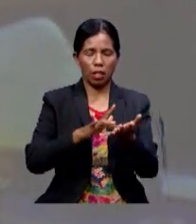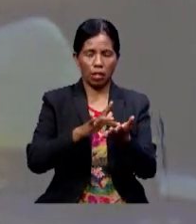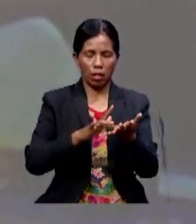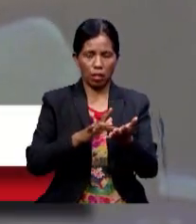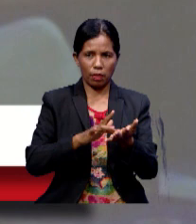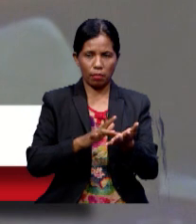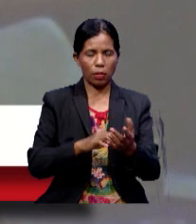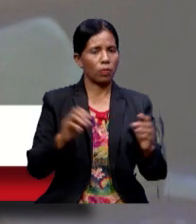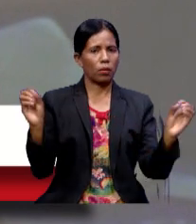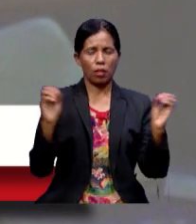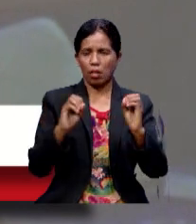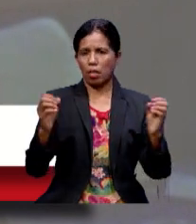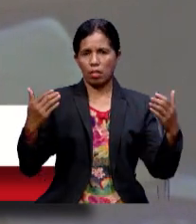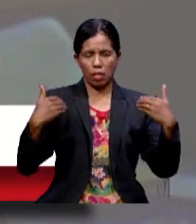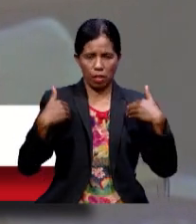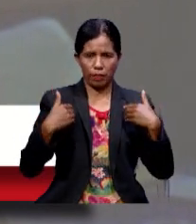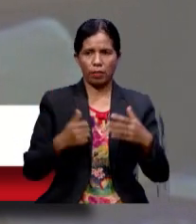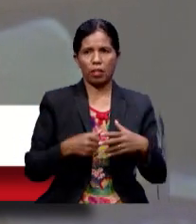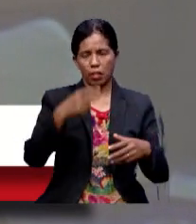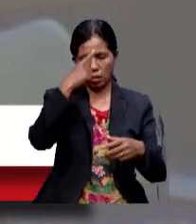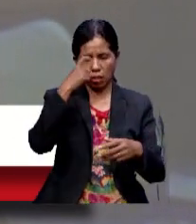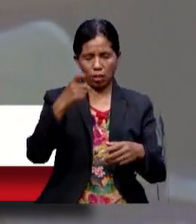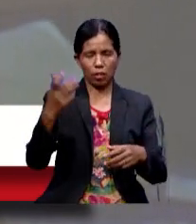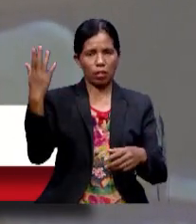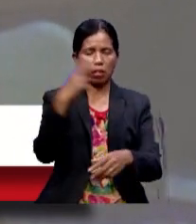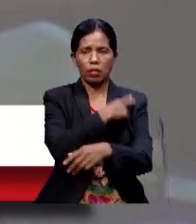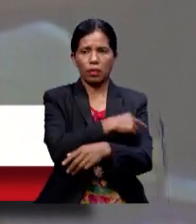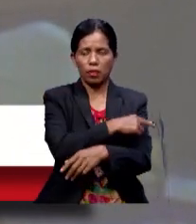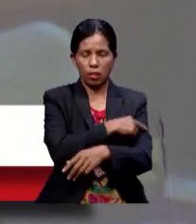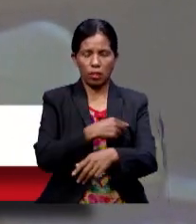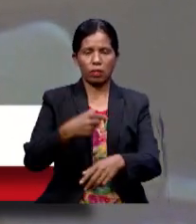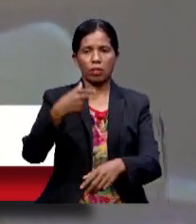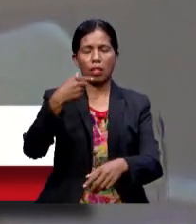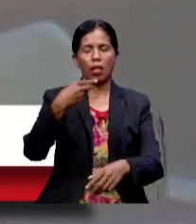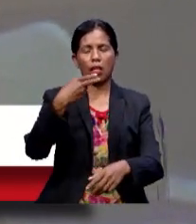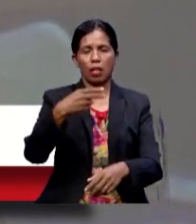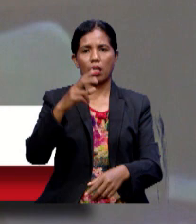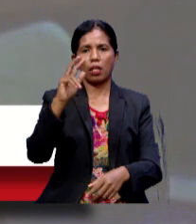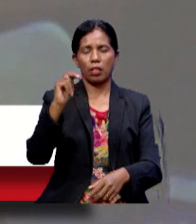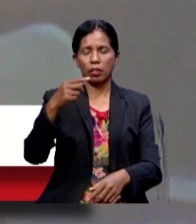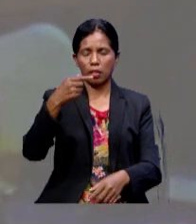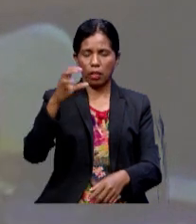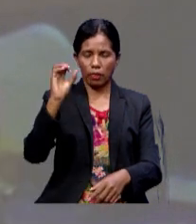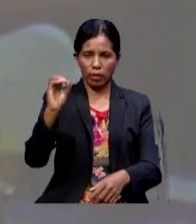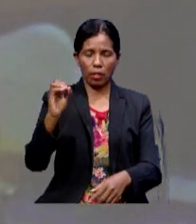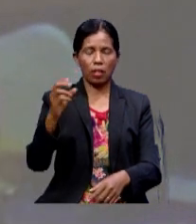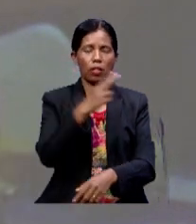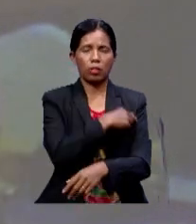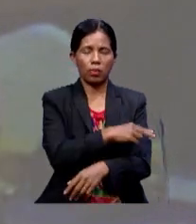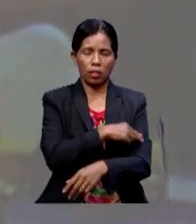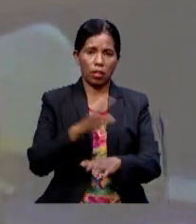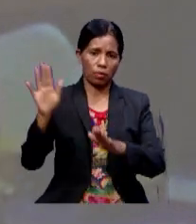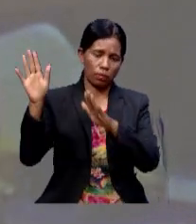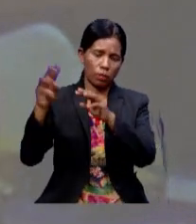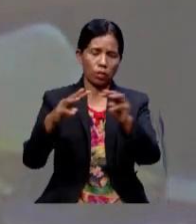de la iha. Tanto e hospital nacional Giri Waladares, hospital referral, centro